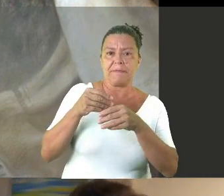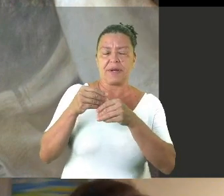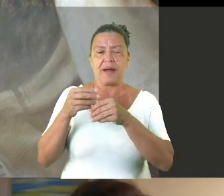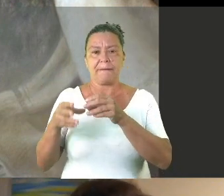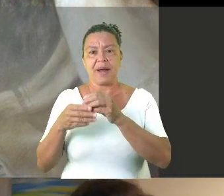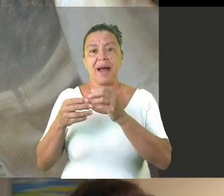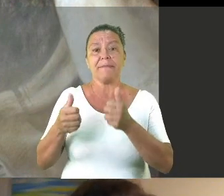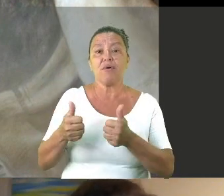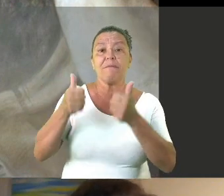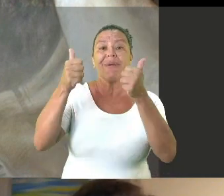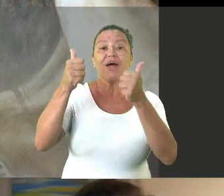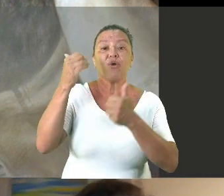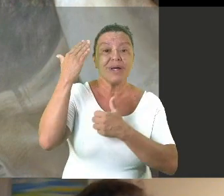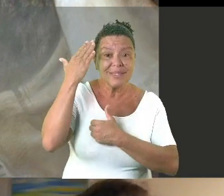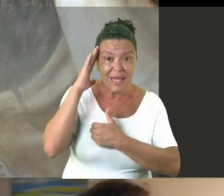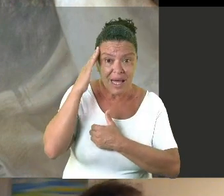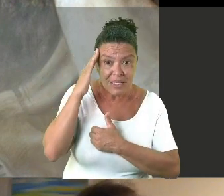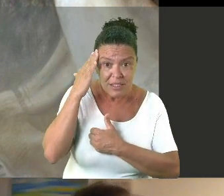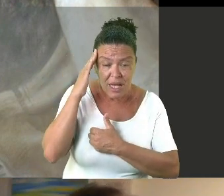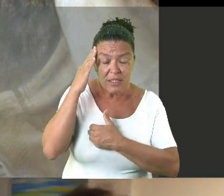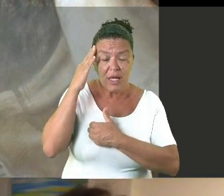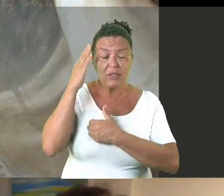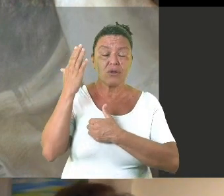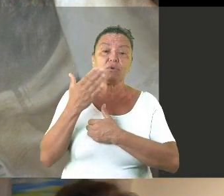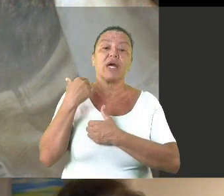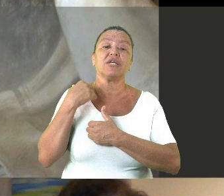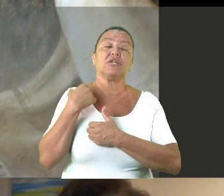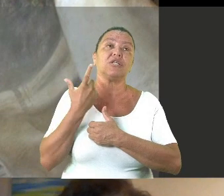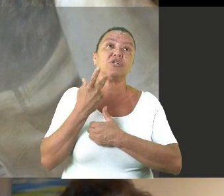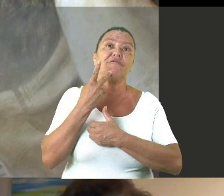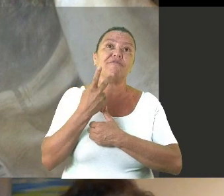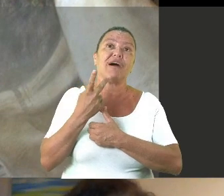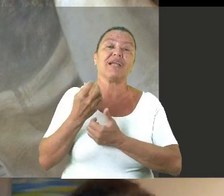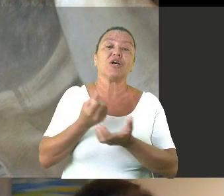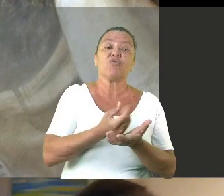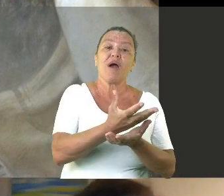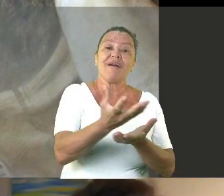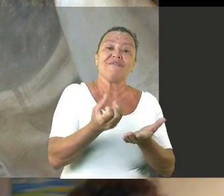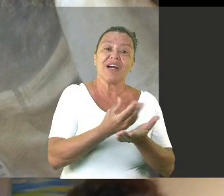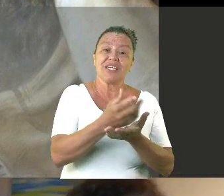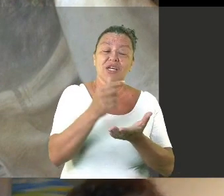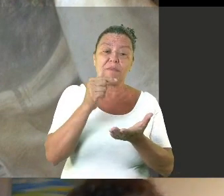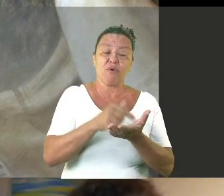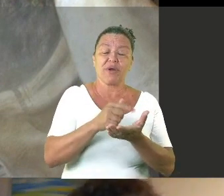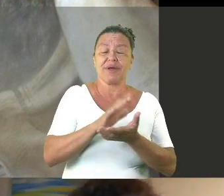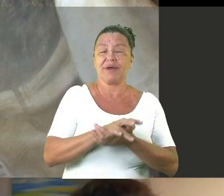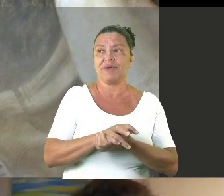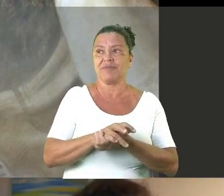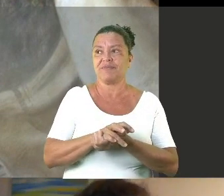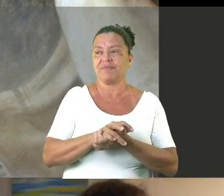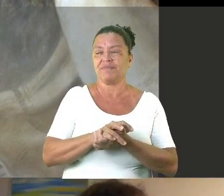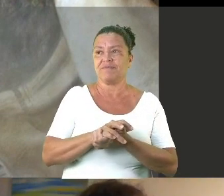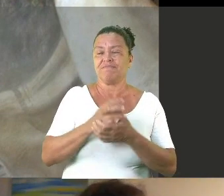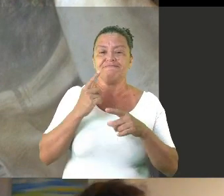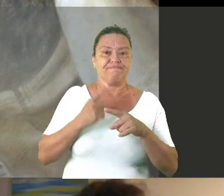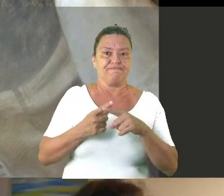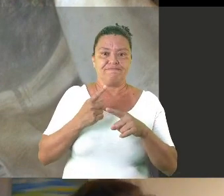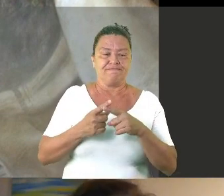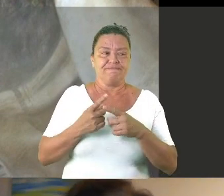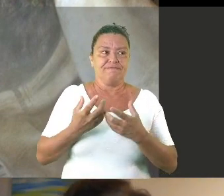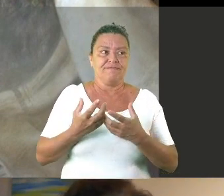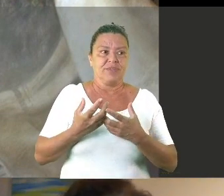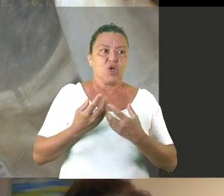melhor entendimento do que nós encontramos no Evangelho, porque nada disso